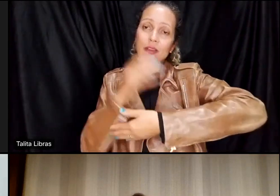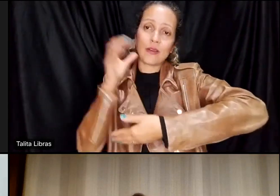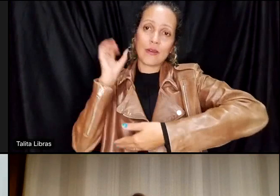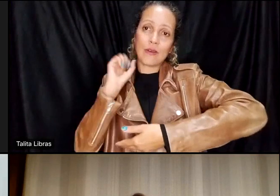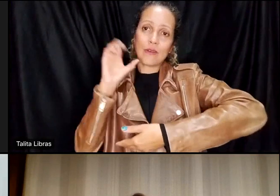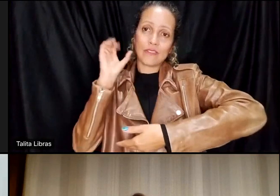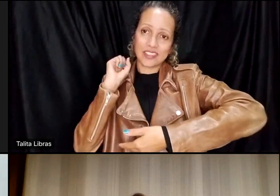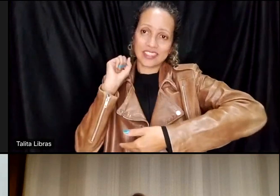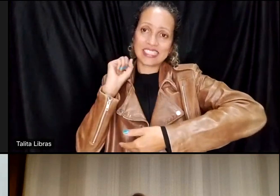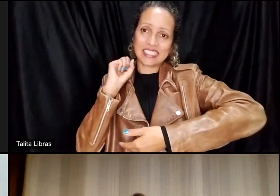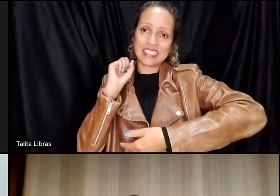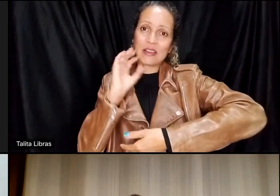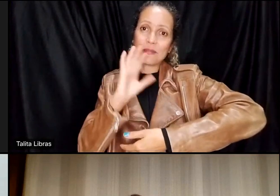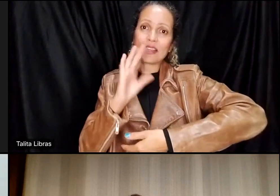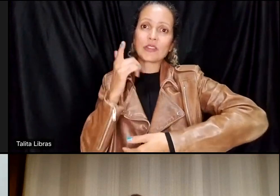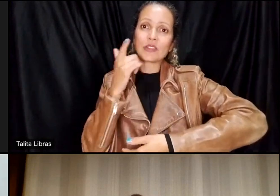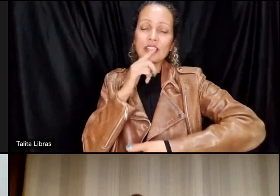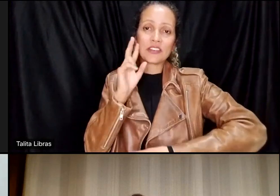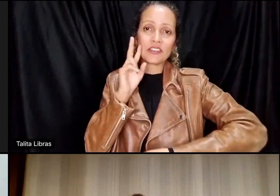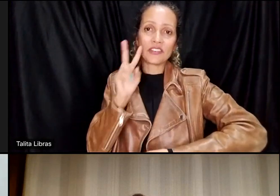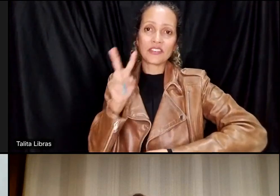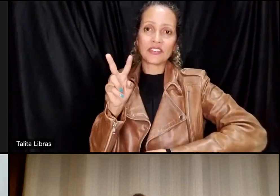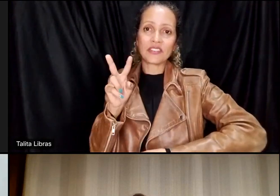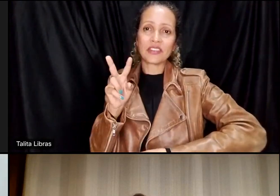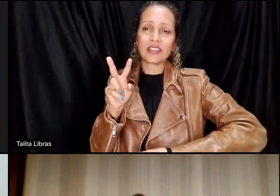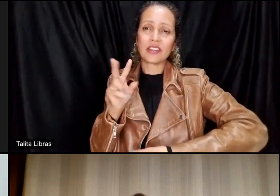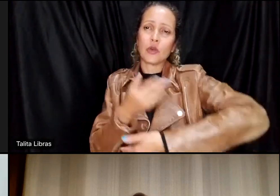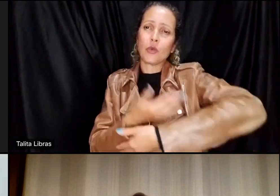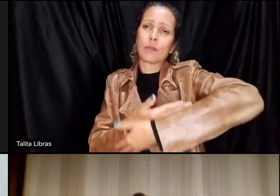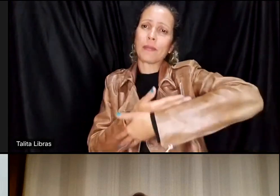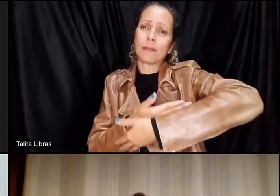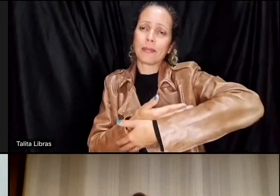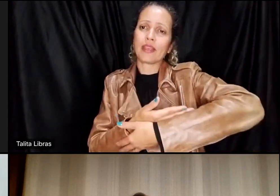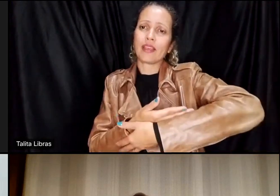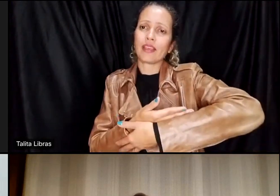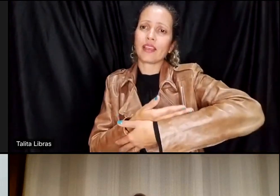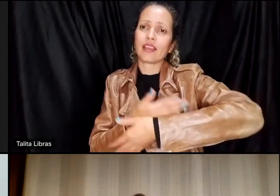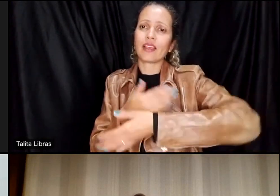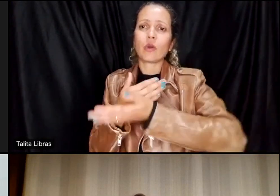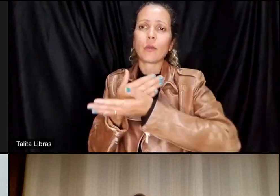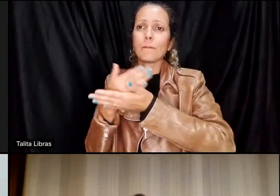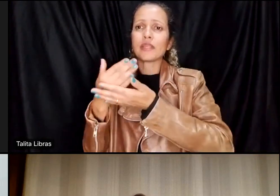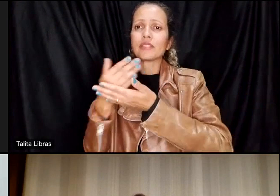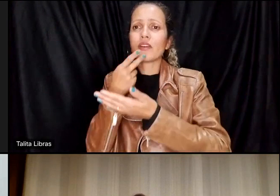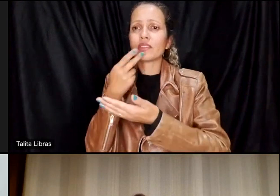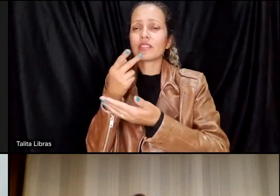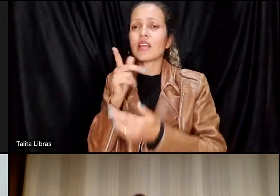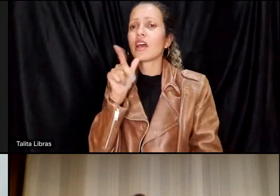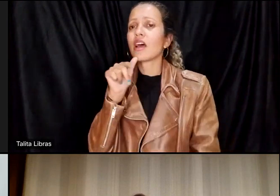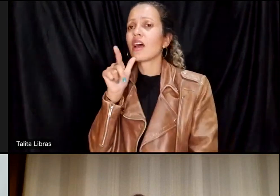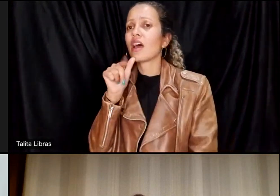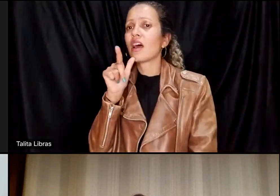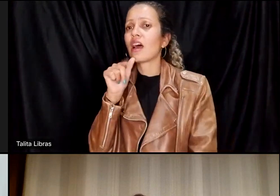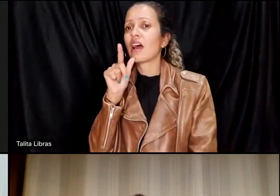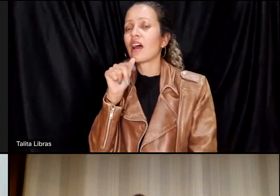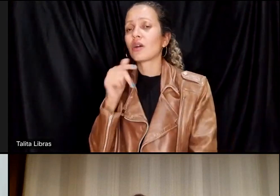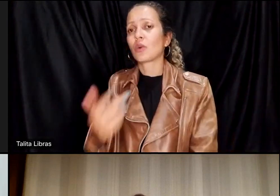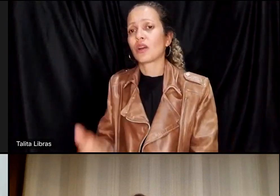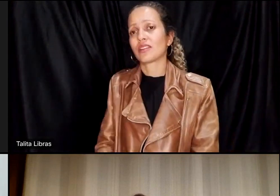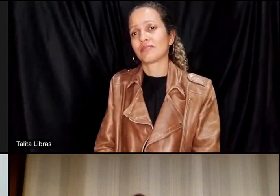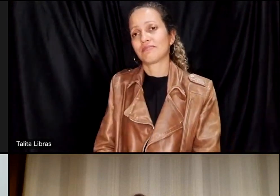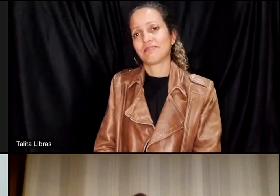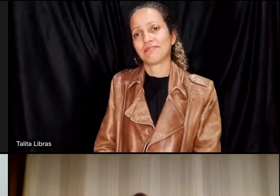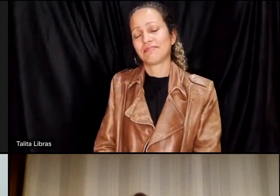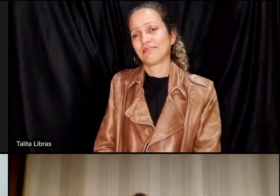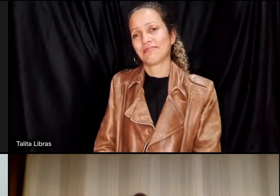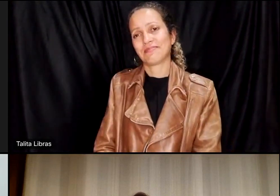fazendo assim, pedindo água. Um mês. Porque a primeira língua dele vai